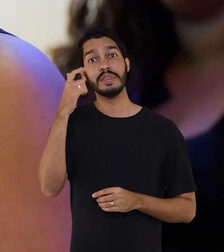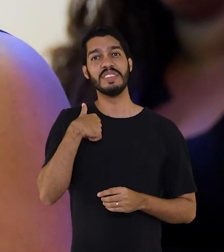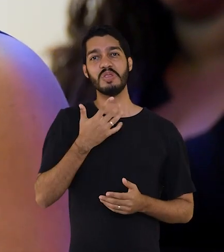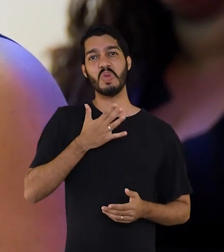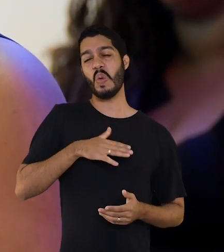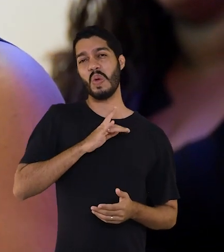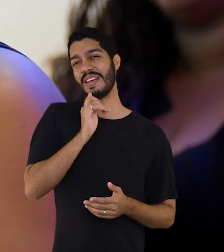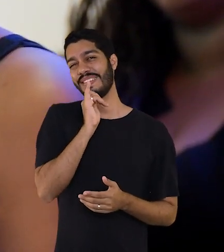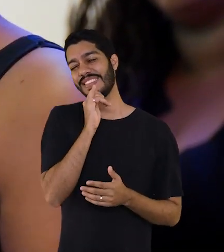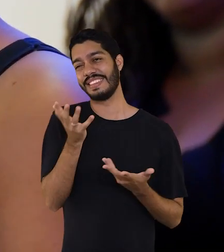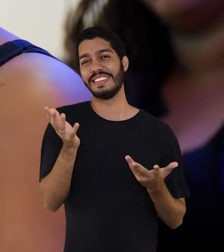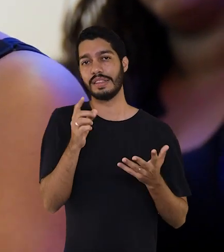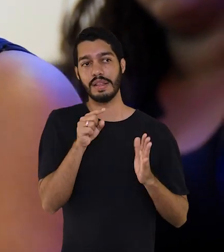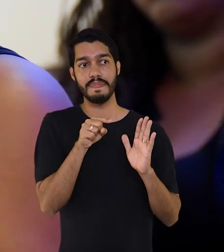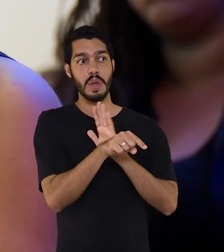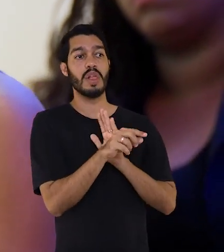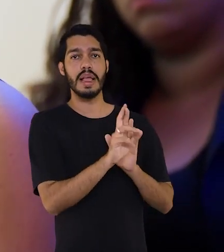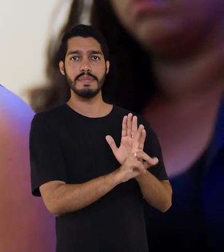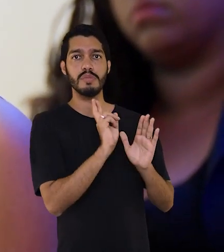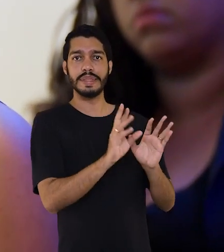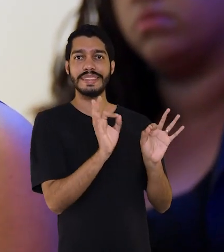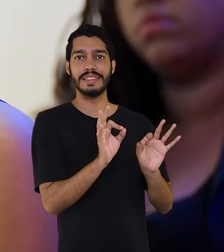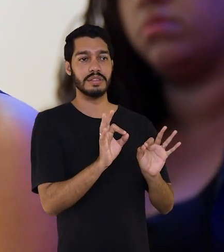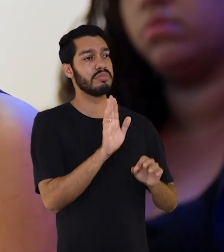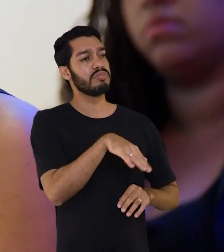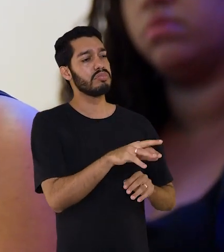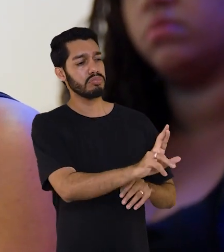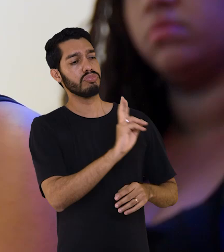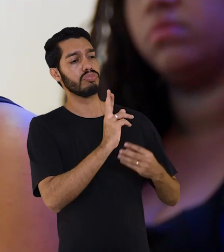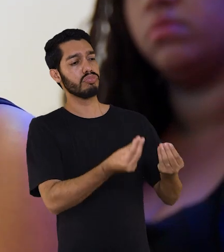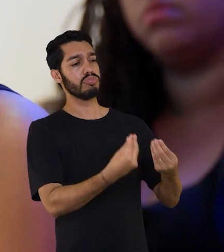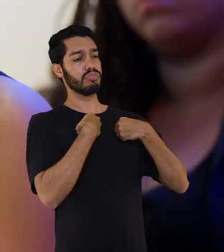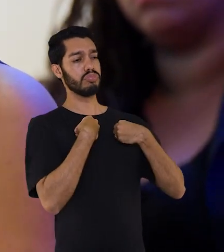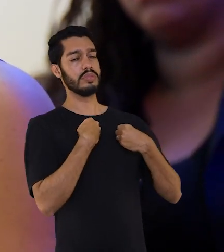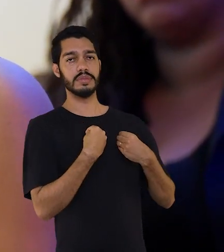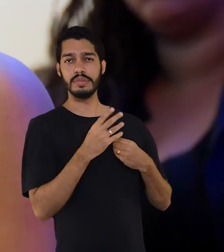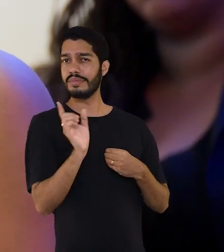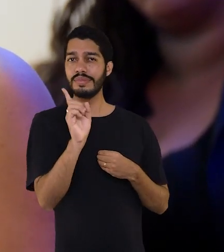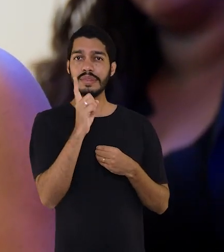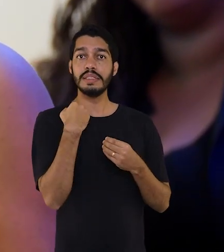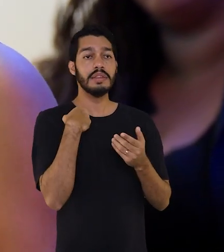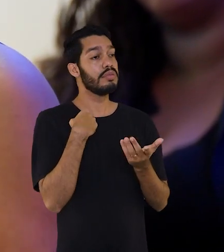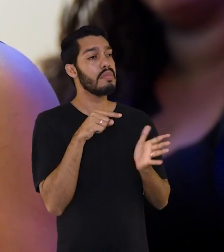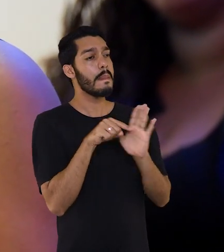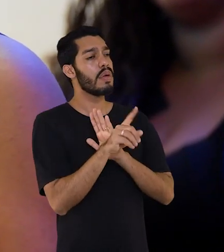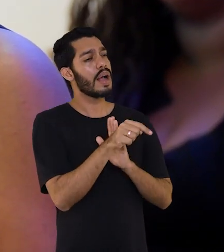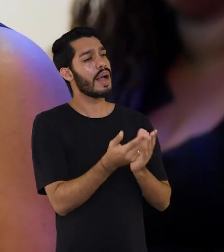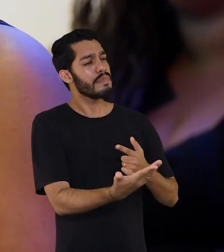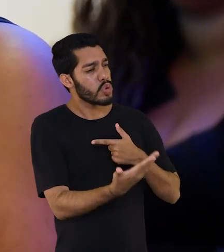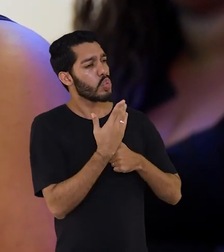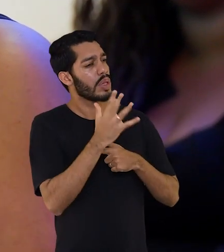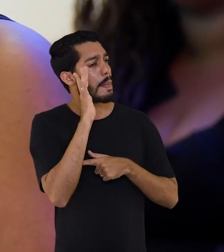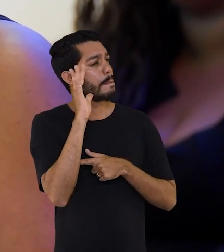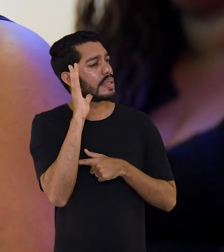pensar. Tipo, eu não gosto de perguntar exatamente a resposta, eu não gosto que ela me dê a resposta pronta. Eu gosto de fazer com que